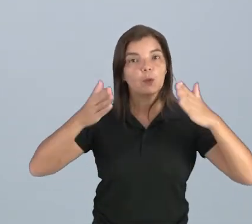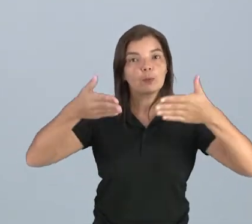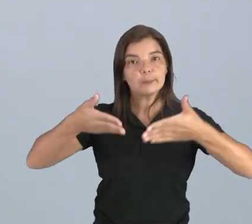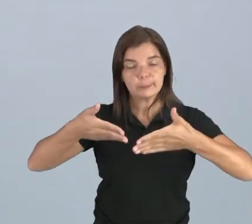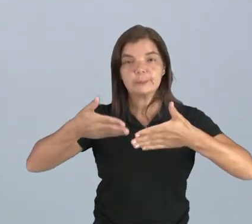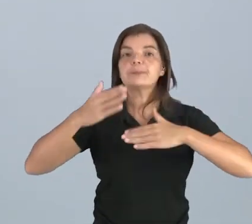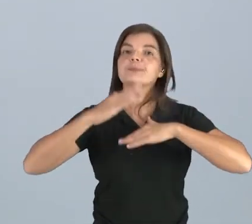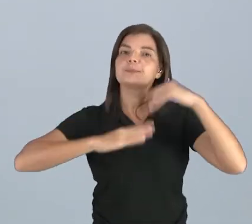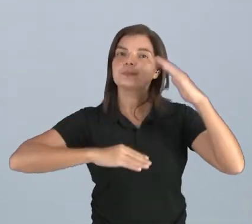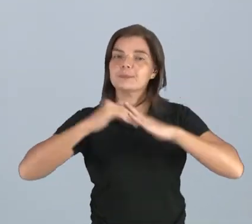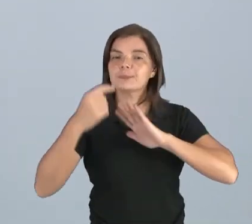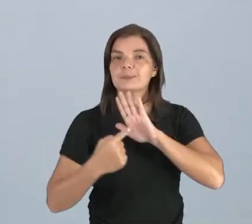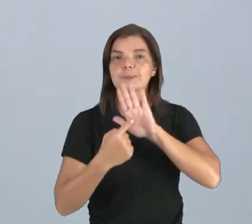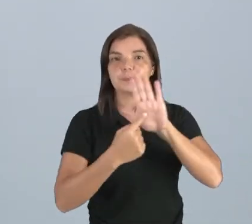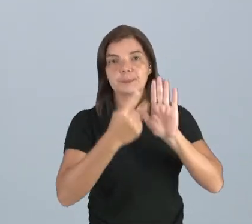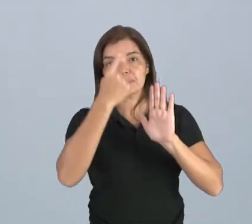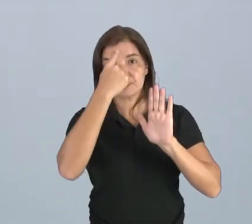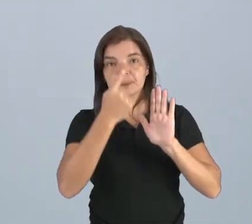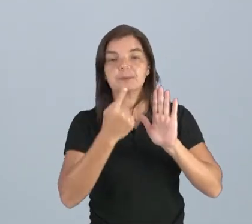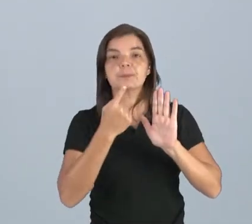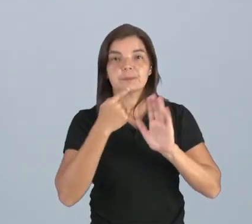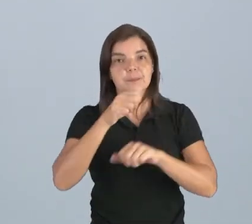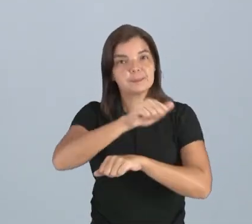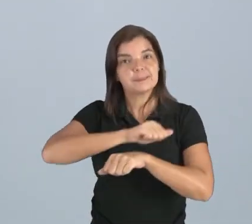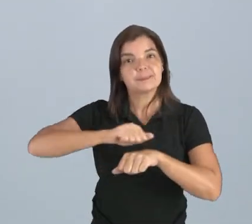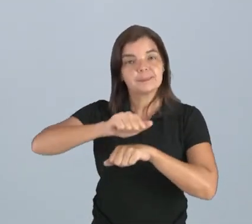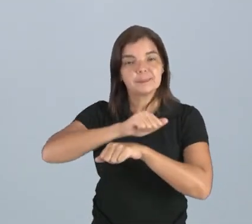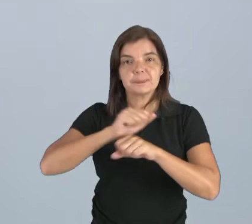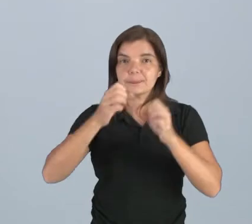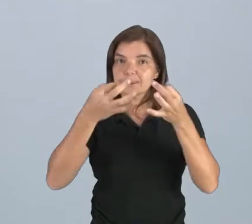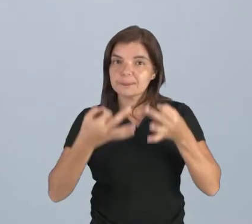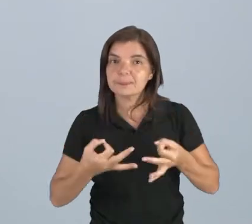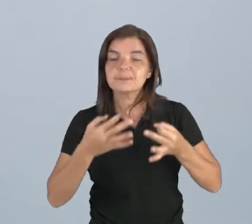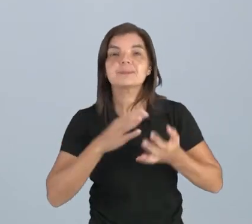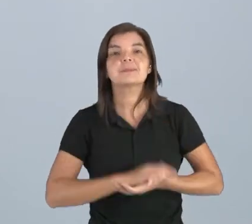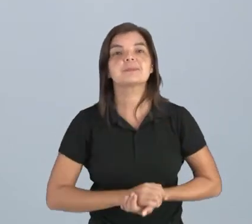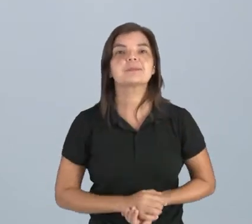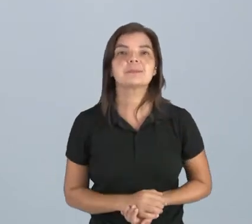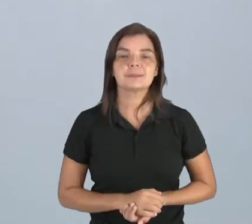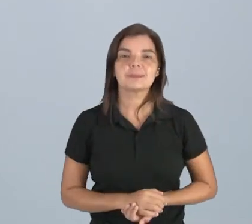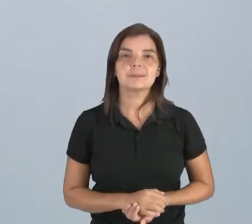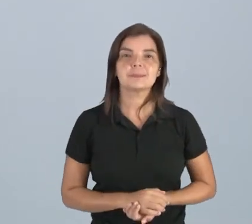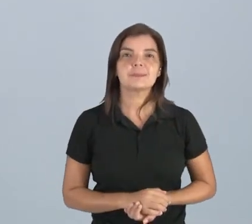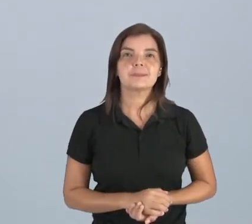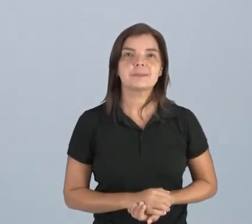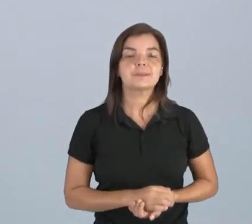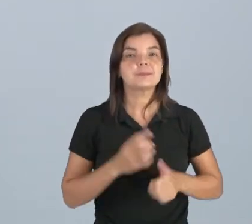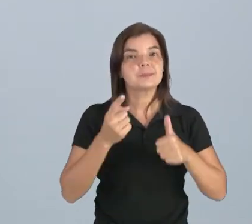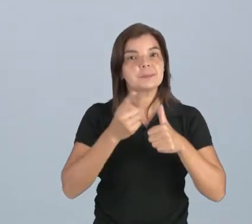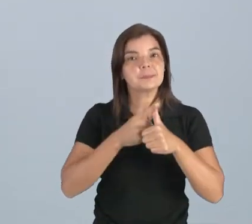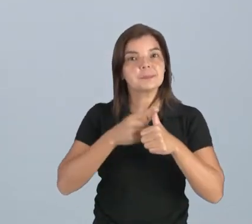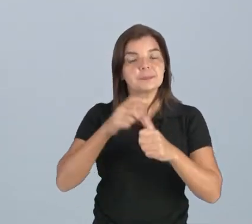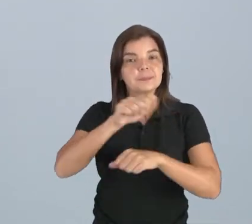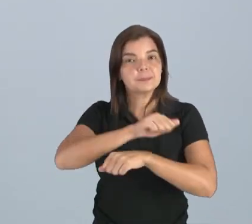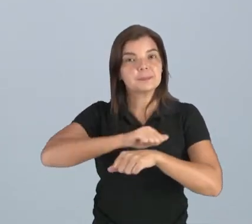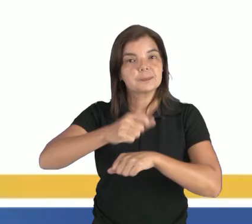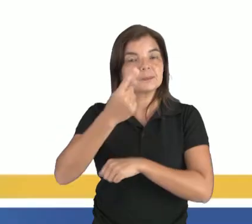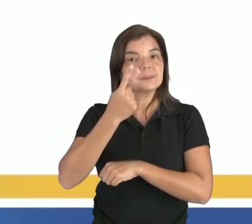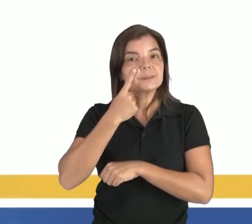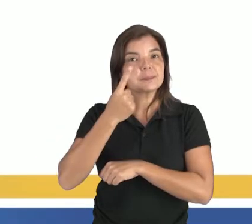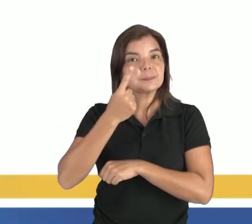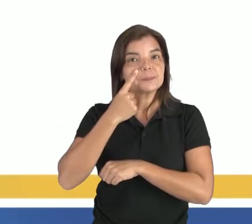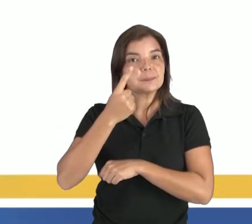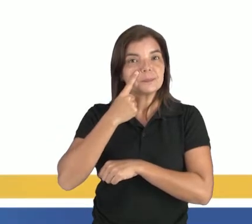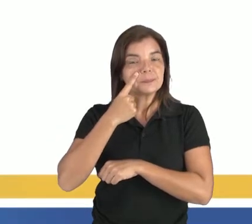nessas aqui com os exemplos dos advérbios, certo? Vamos lá. O primeiro advérbio que a gente vai ver